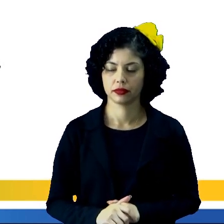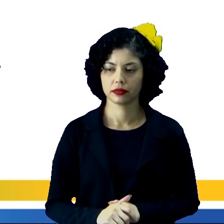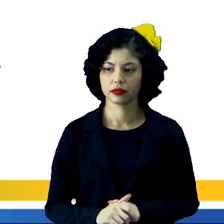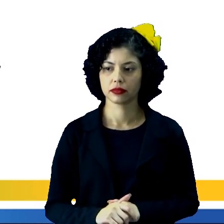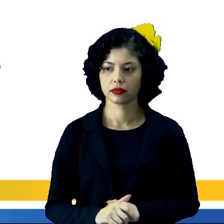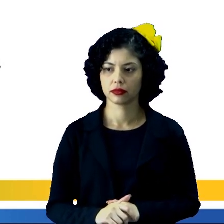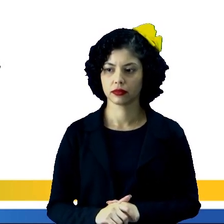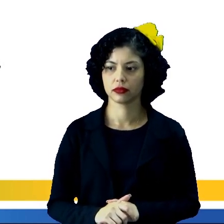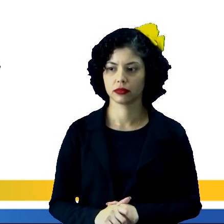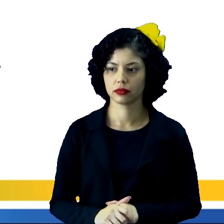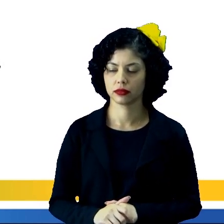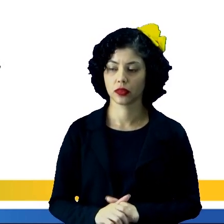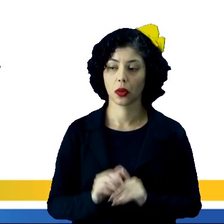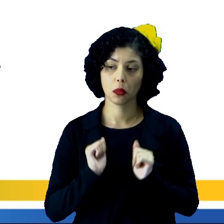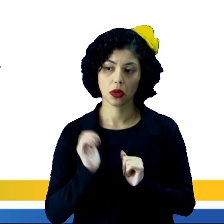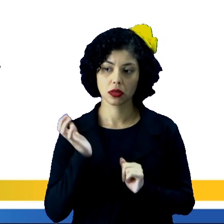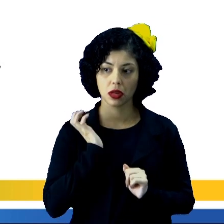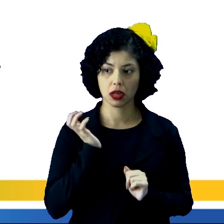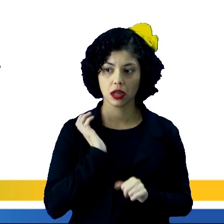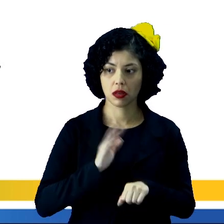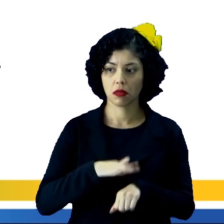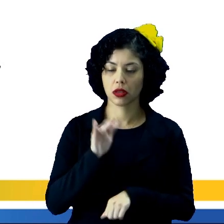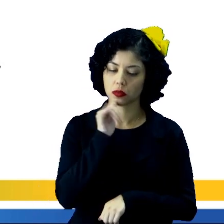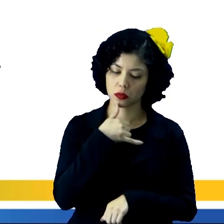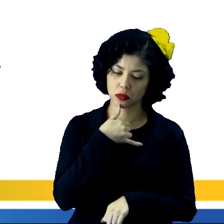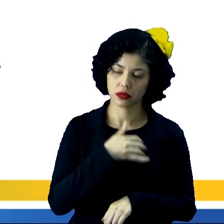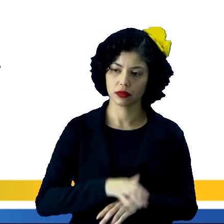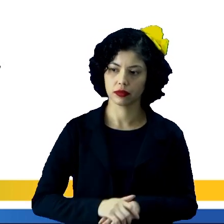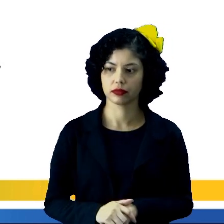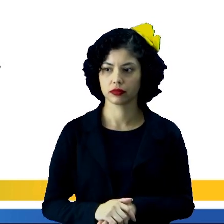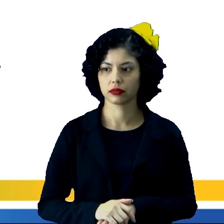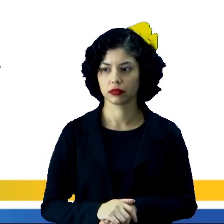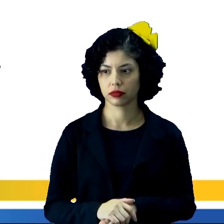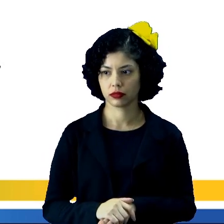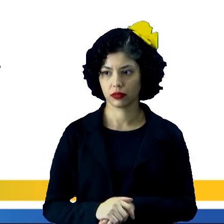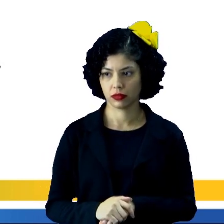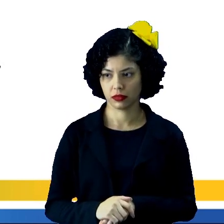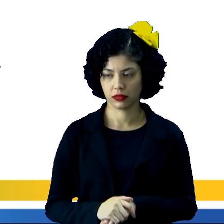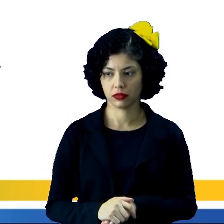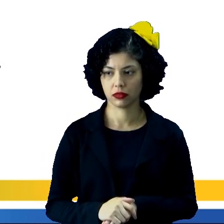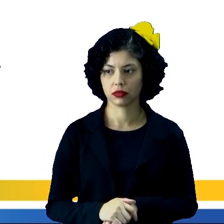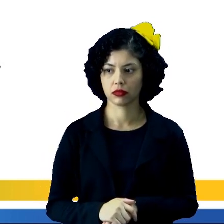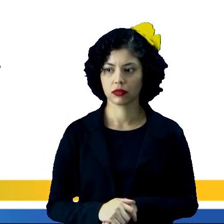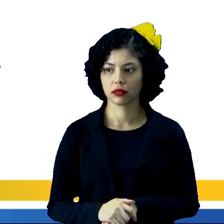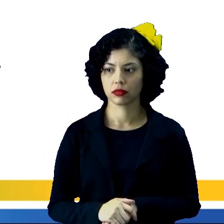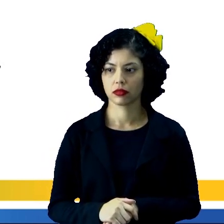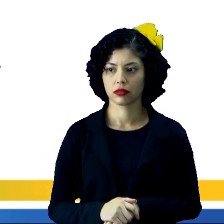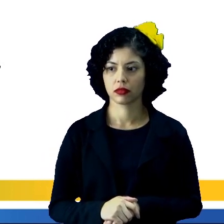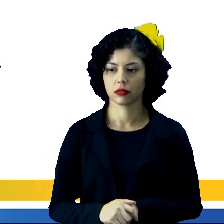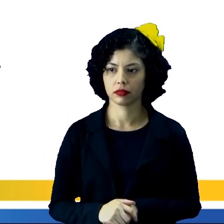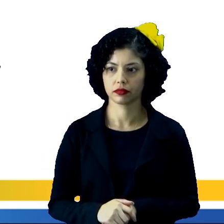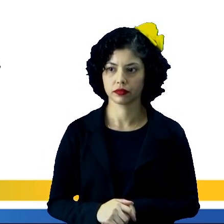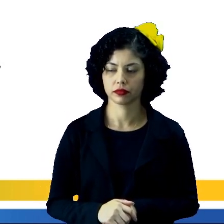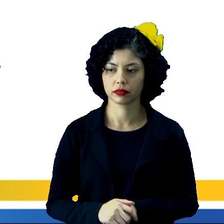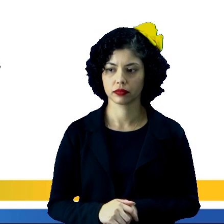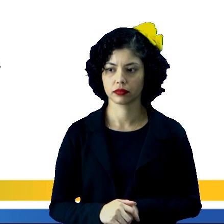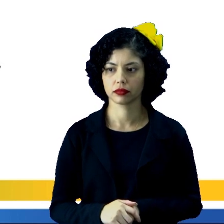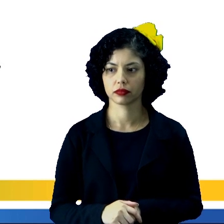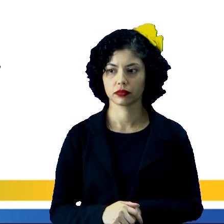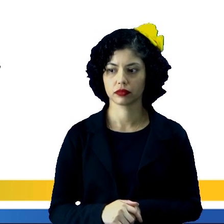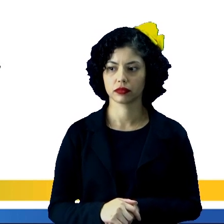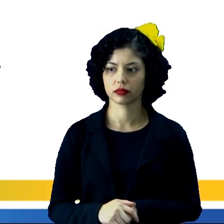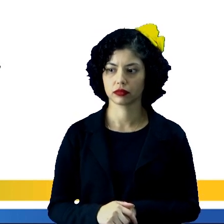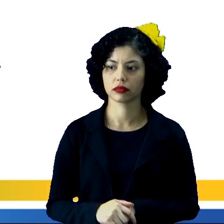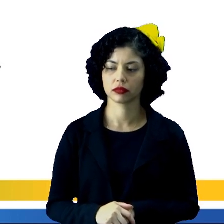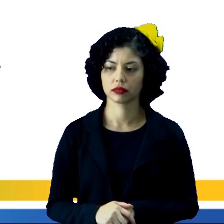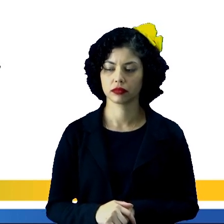Eles podem ser ricos, mas um pouco tristes. They may be rich, but a little sad.